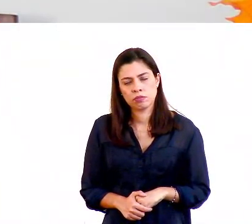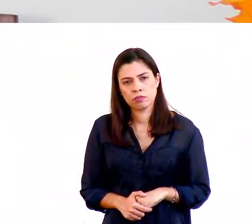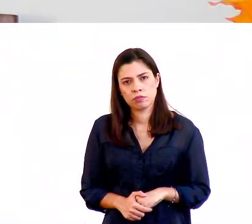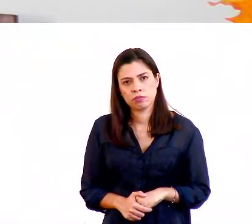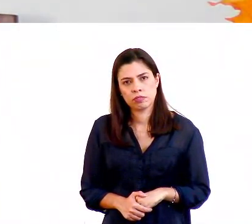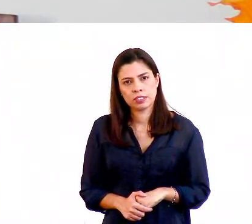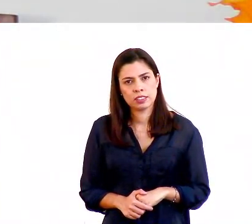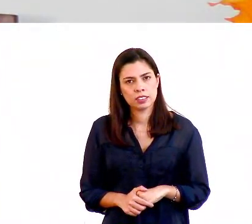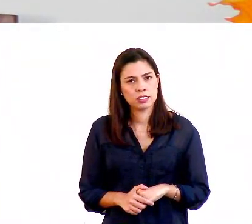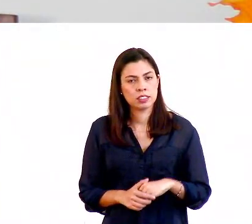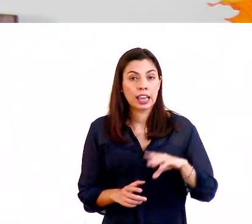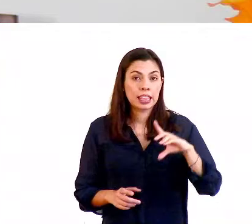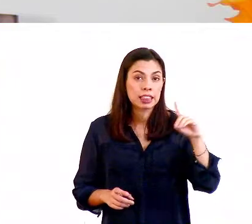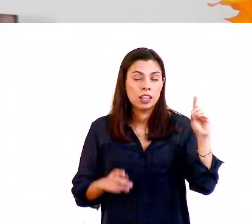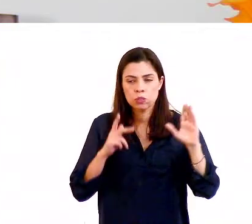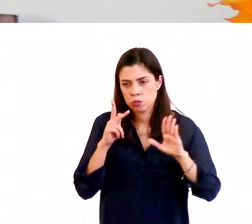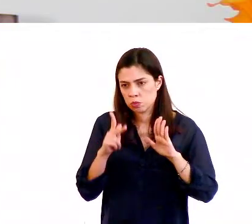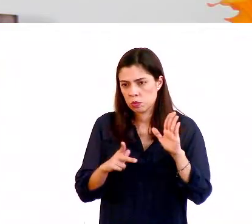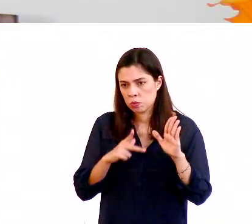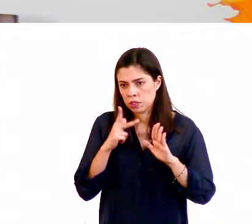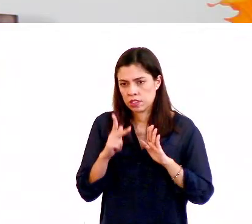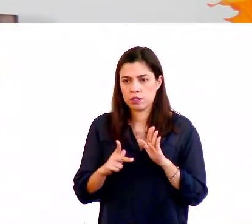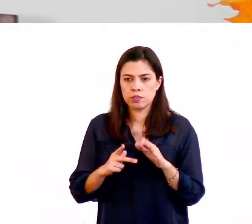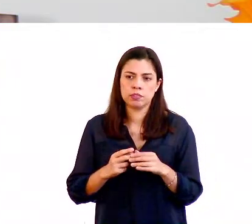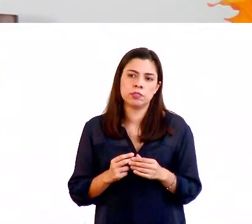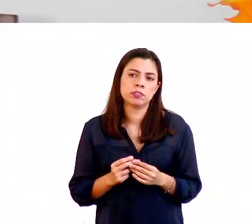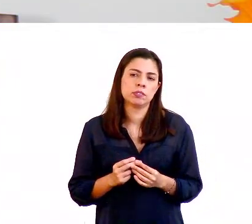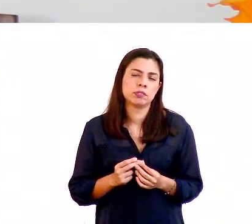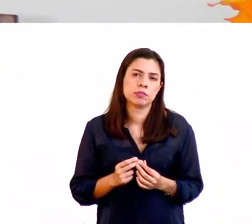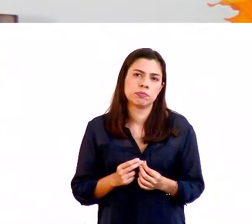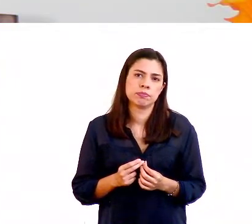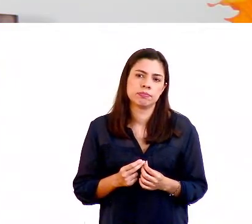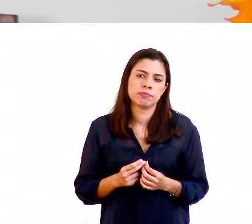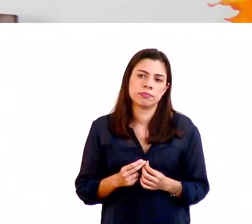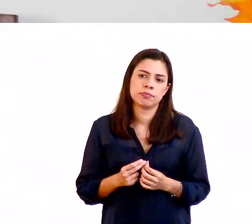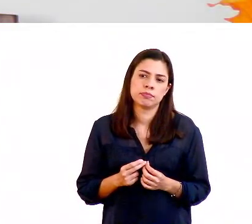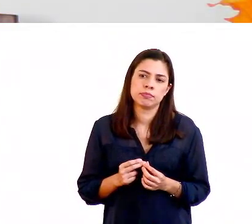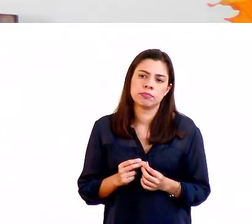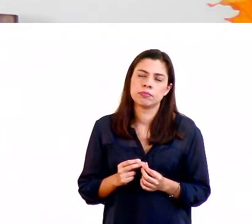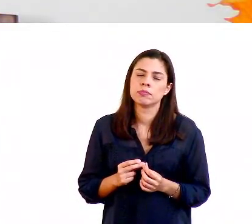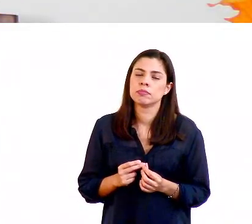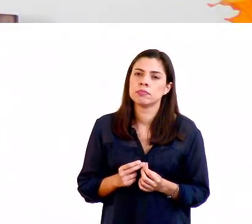não basta? Não é suficiente?